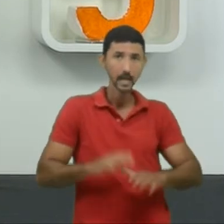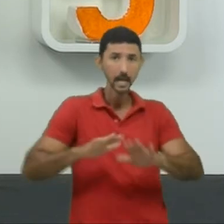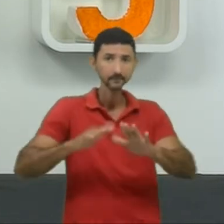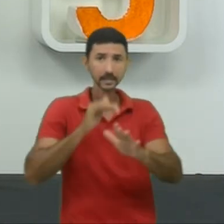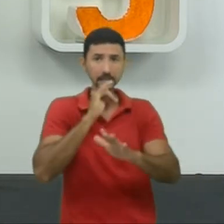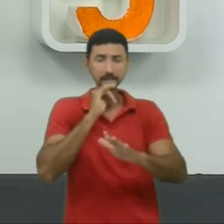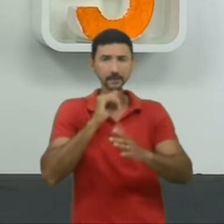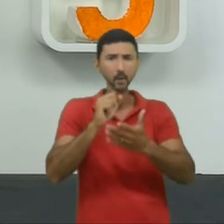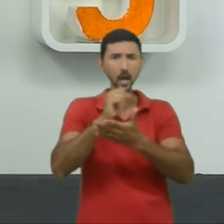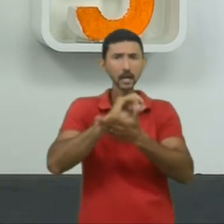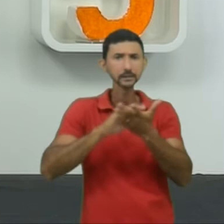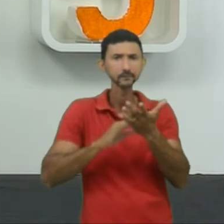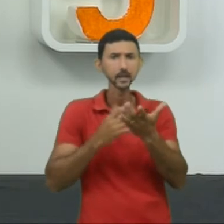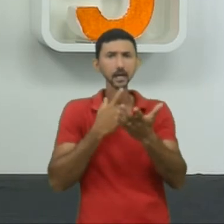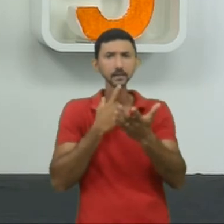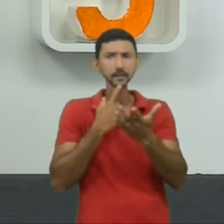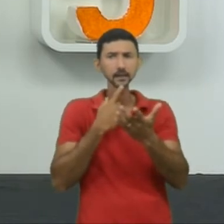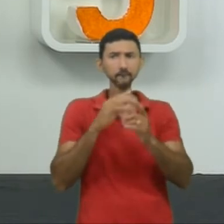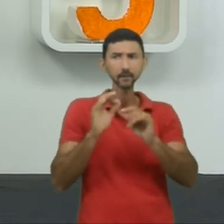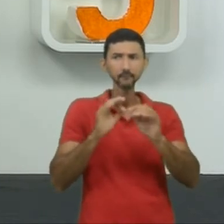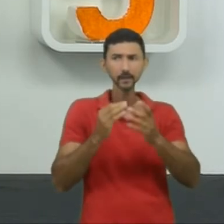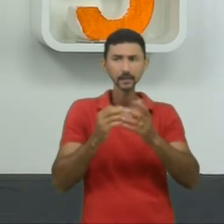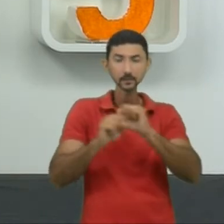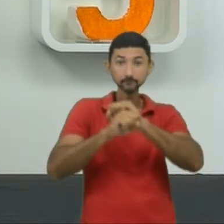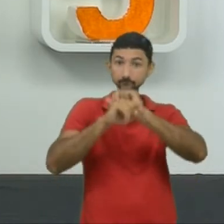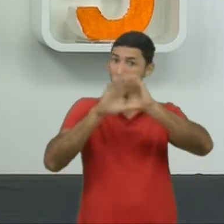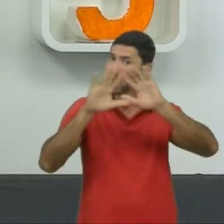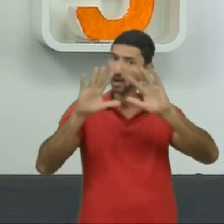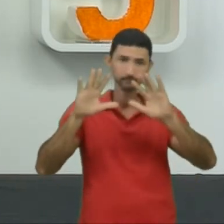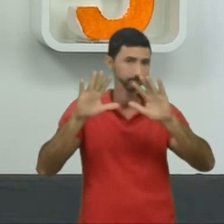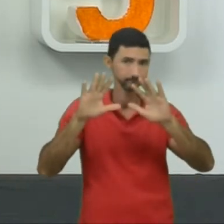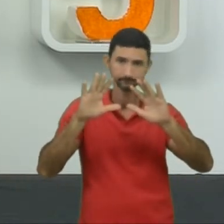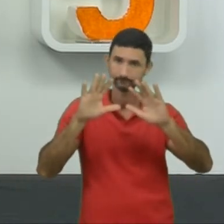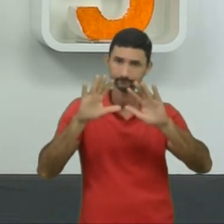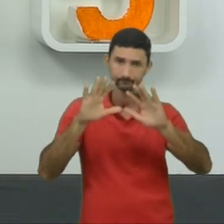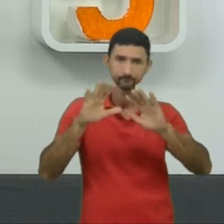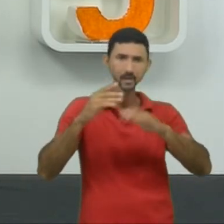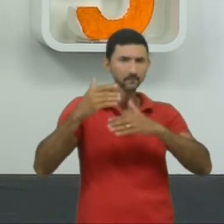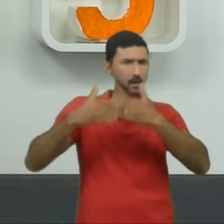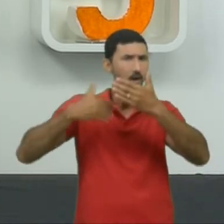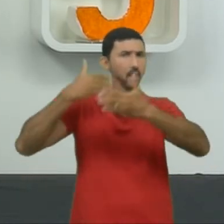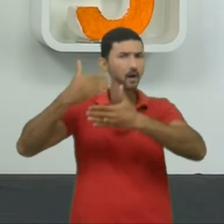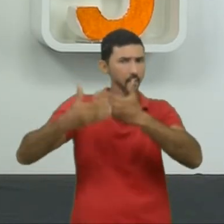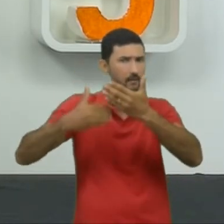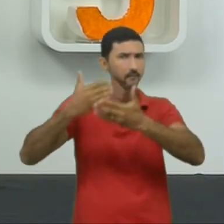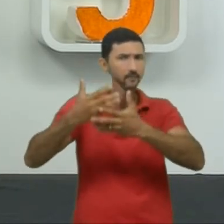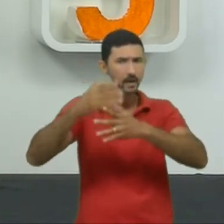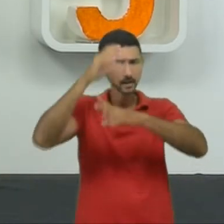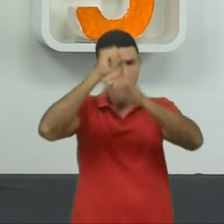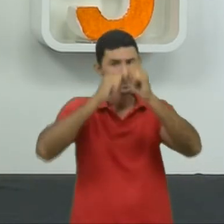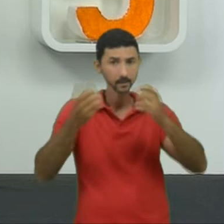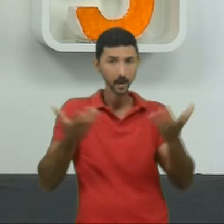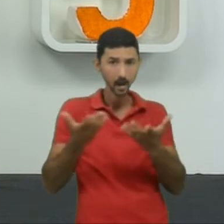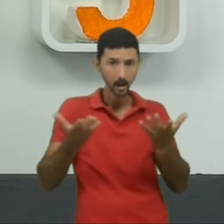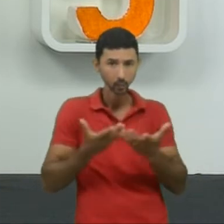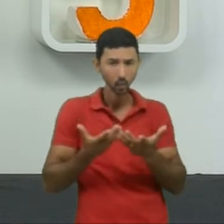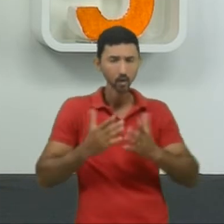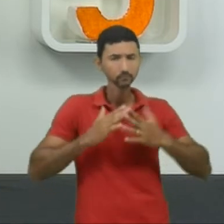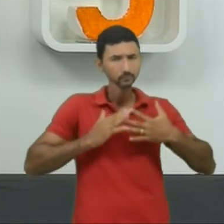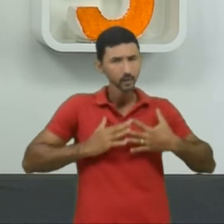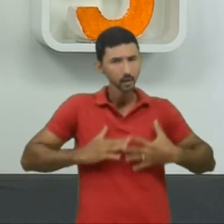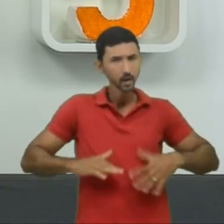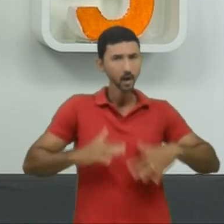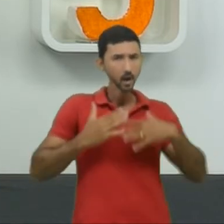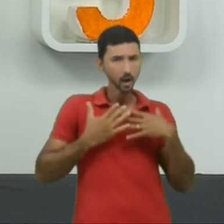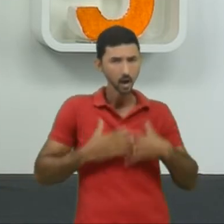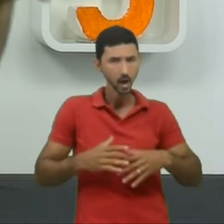algumas atividades que elas podem não ser tão claras assim. A gente vai ver isso posteriormente, claro. Por enquanto, a gente quer que você